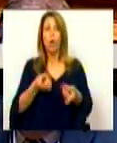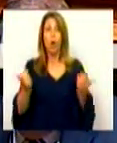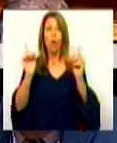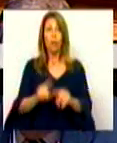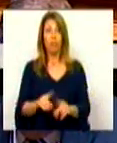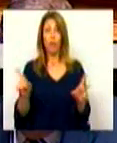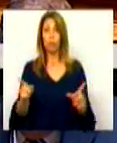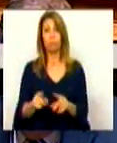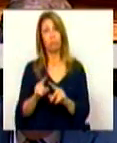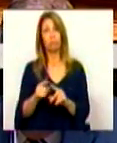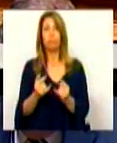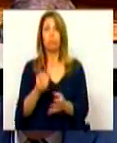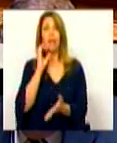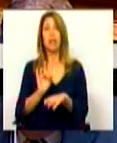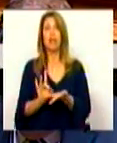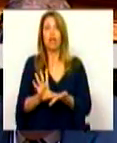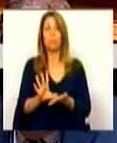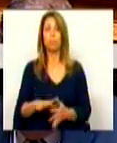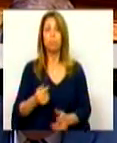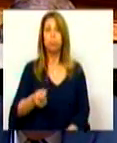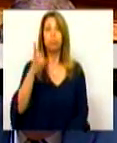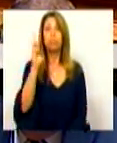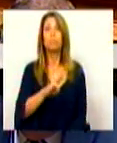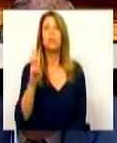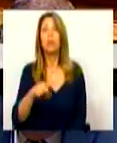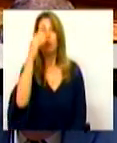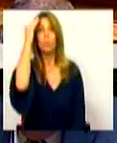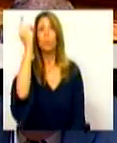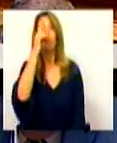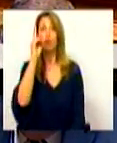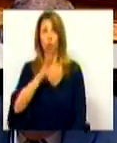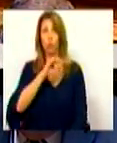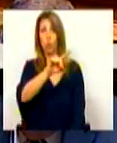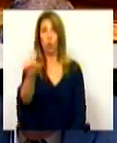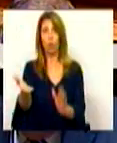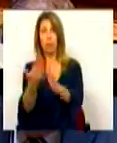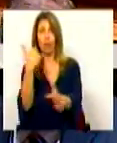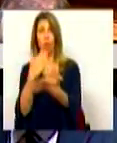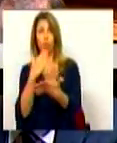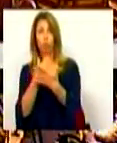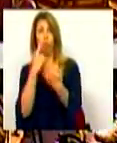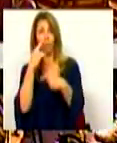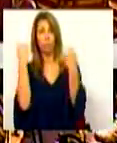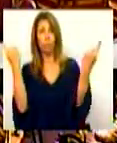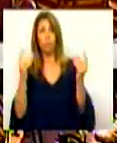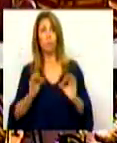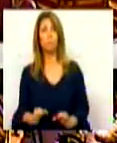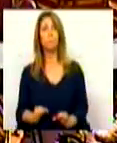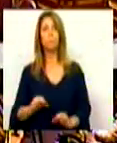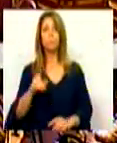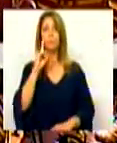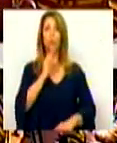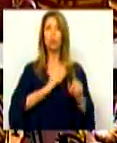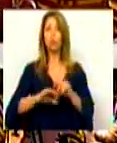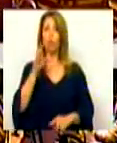de despedimento. As dezenas de milhares de professores que os senhores tiraram da escola pública. Senhora